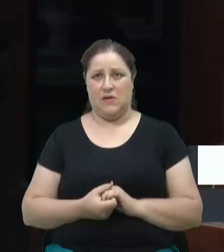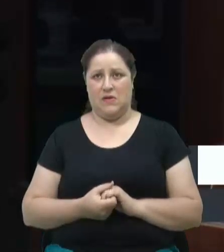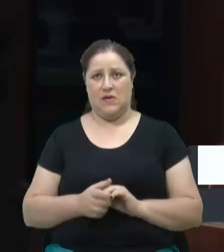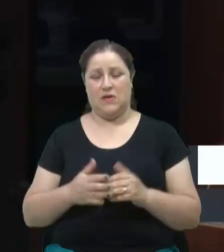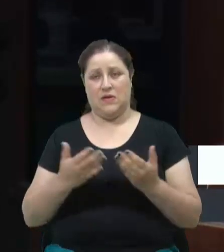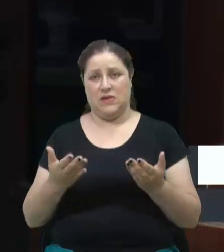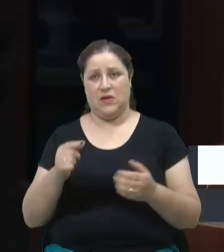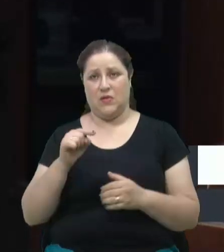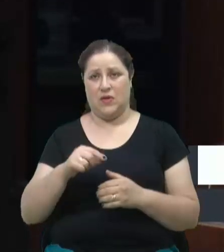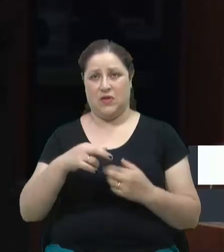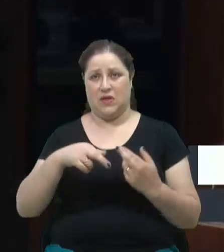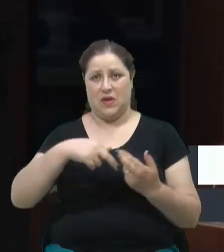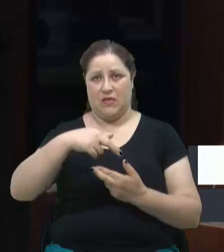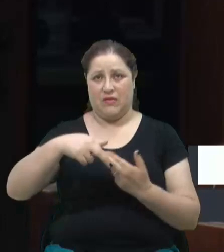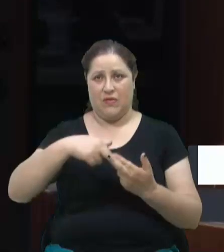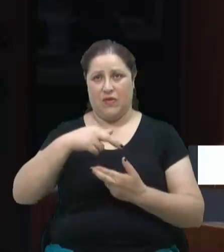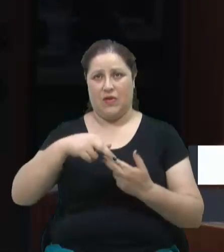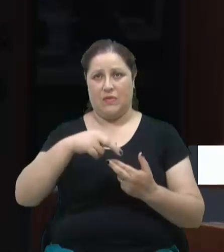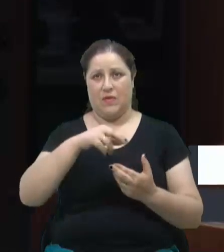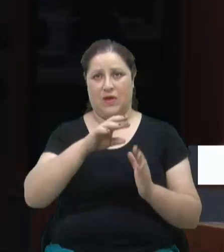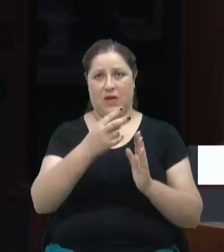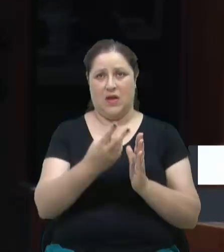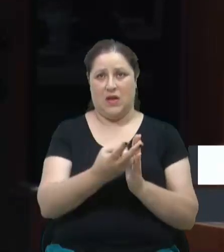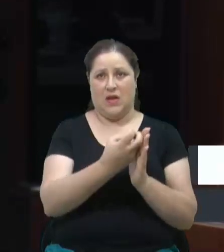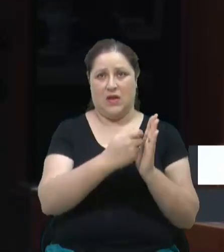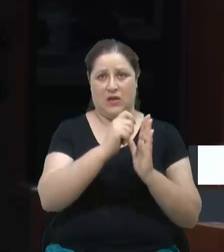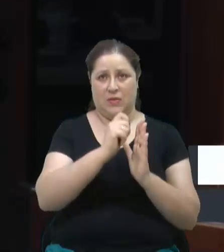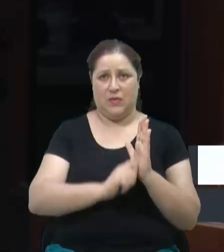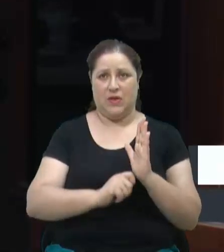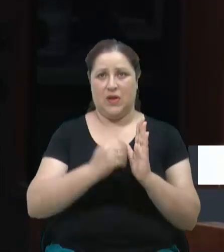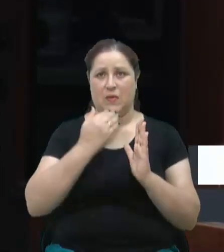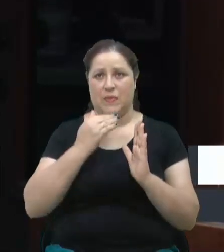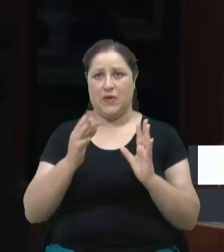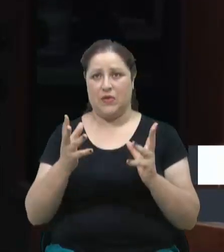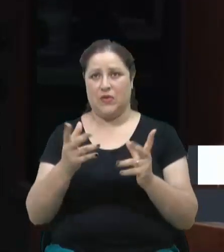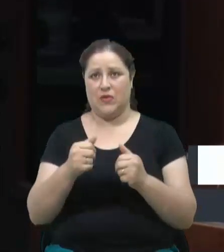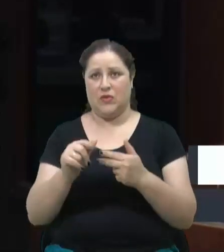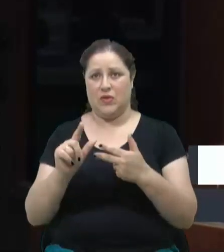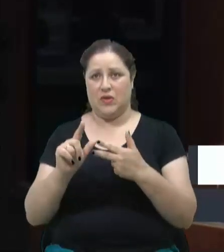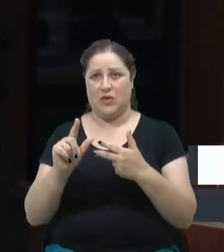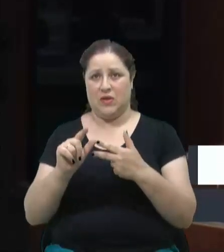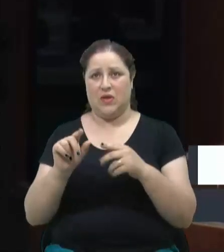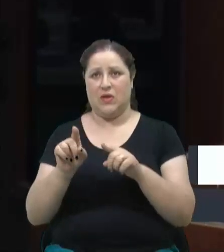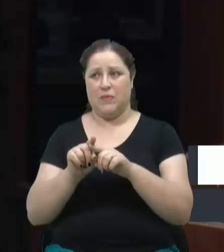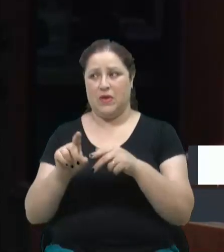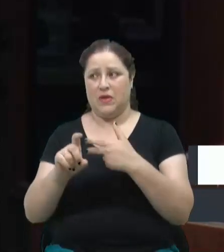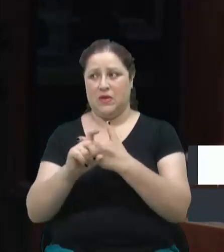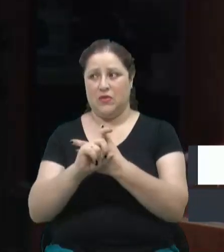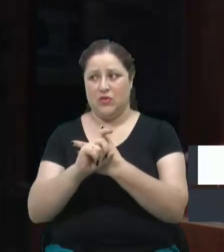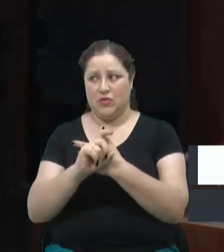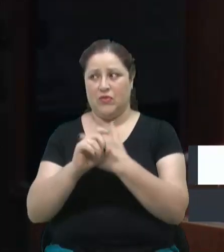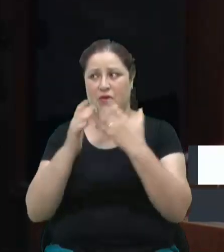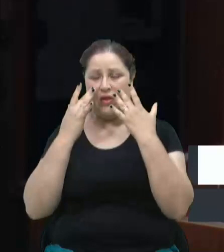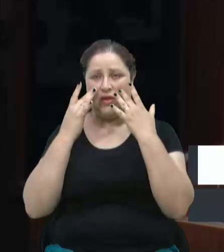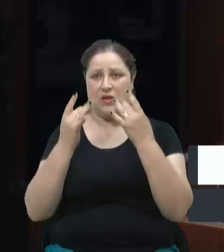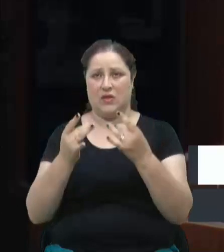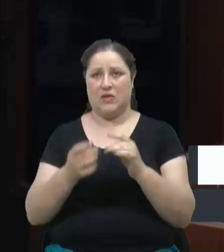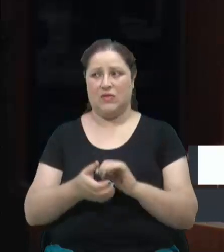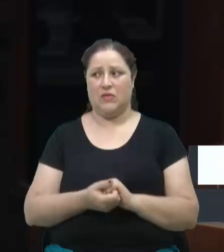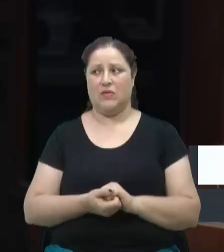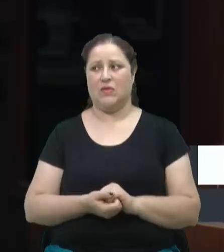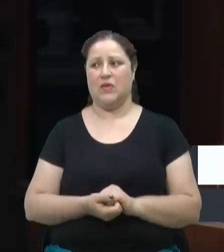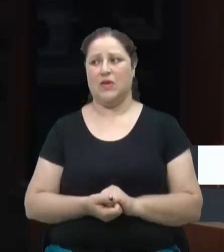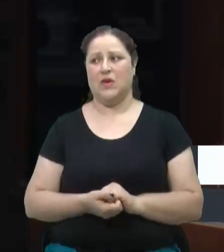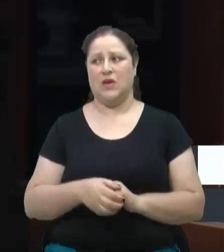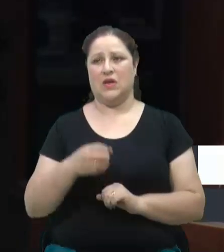Então, nessa reforma tributária, por isso que eu peço que todos nós, do Legislativo e também do Executivo, estejamos atentos, porque se